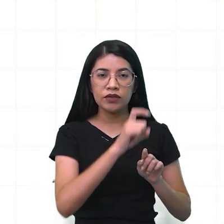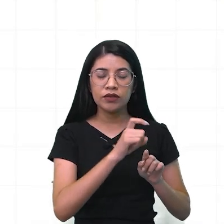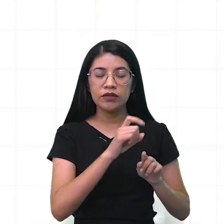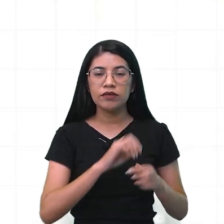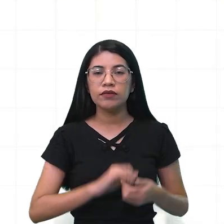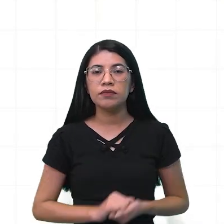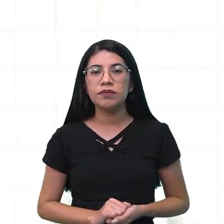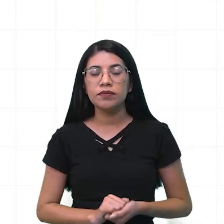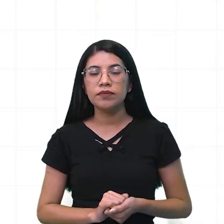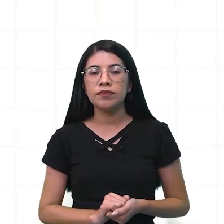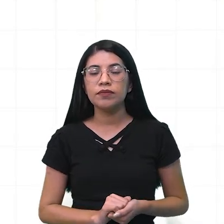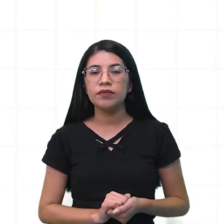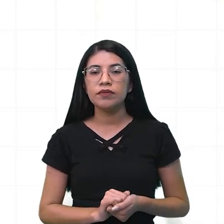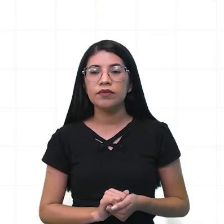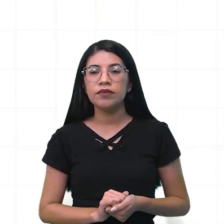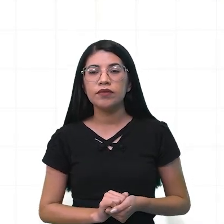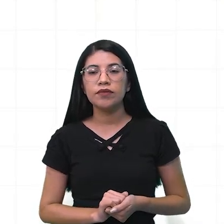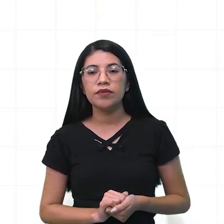bem.